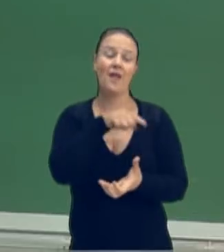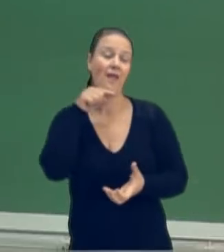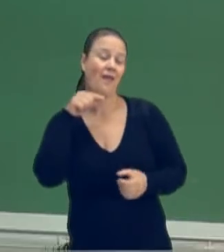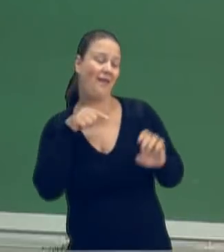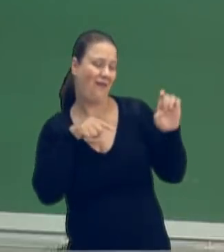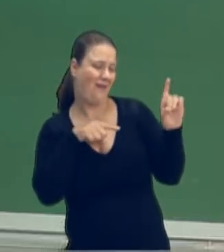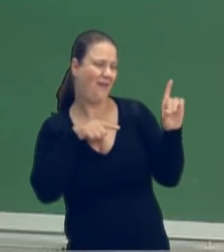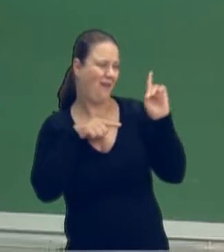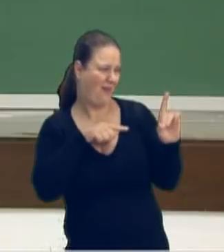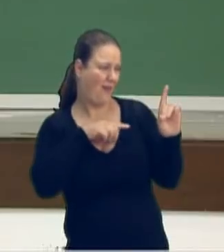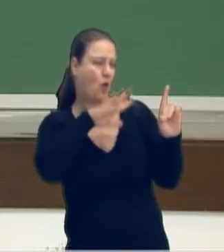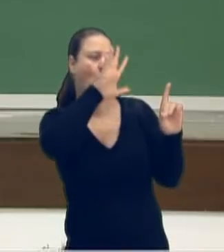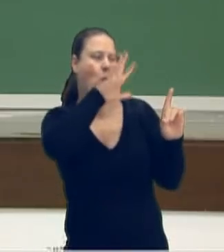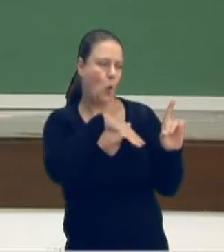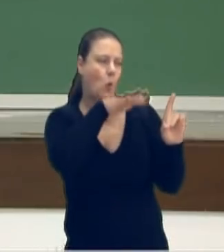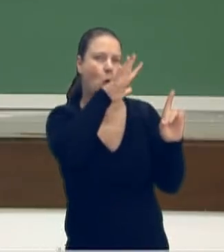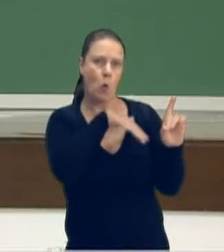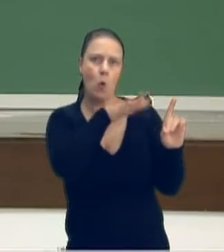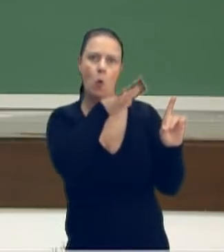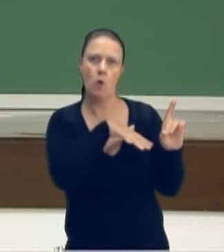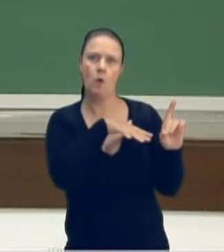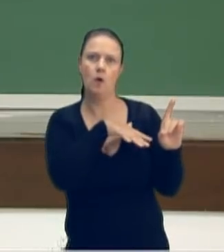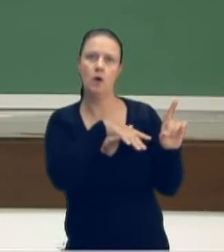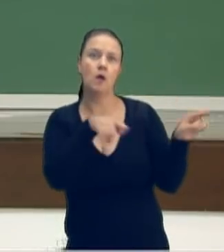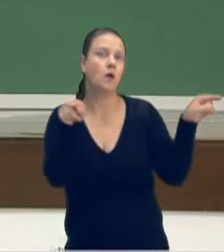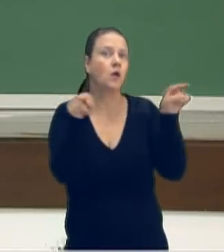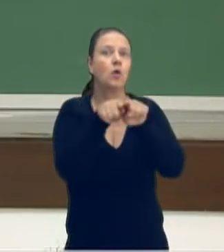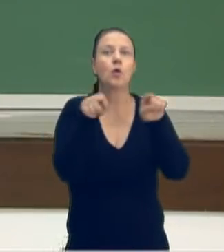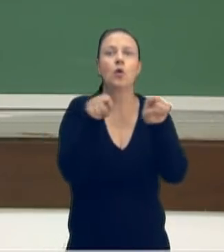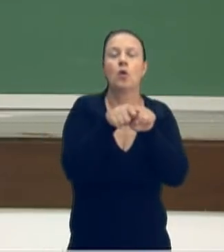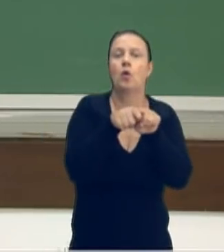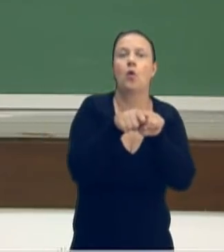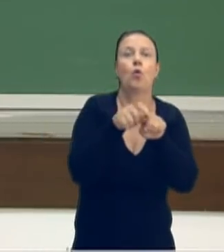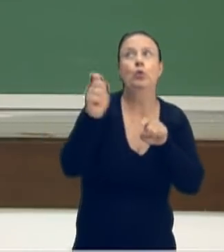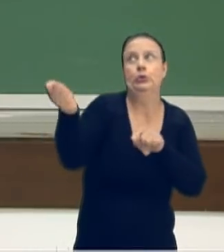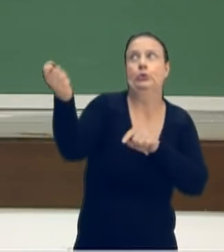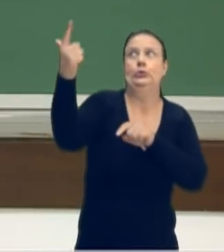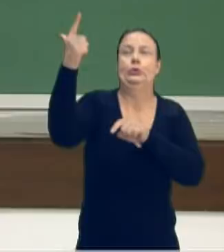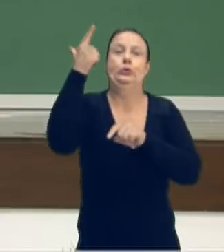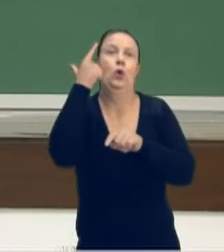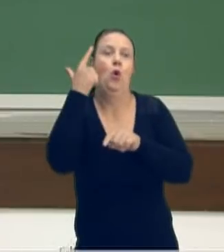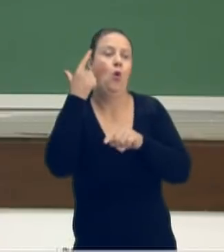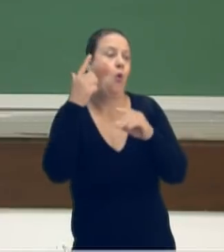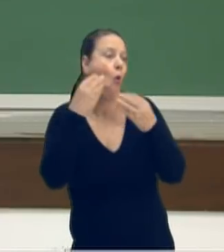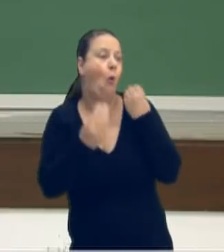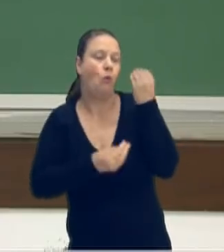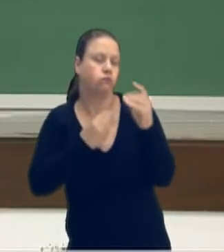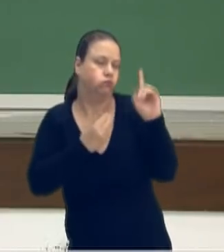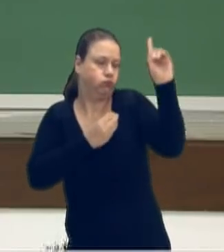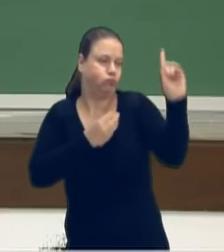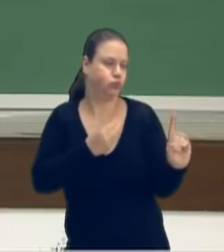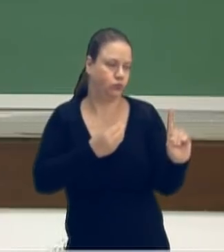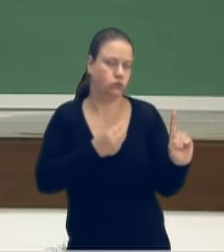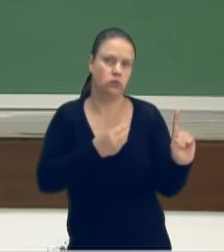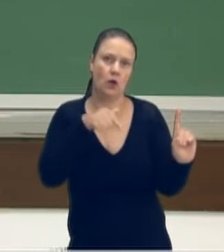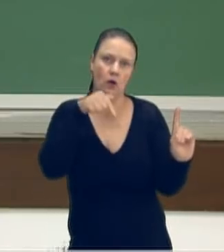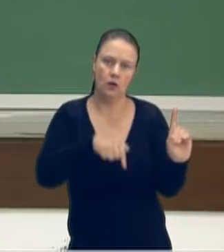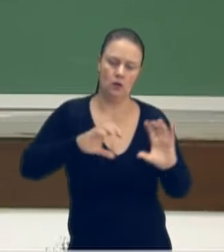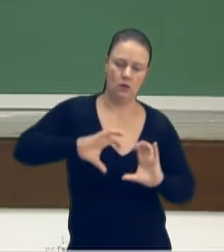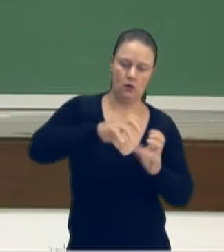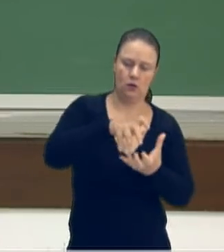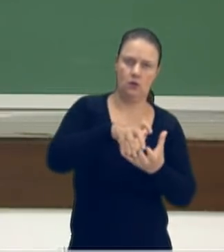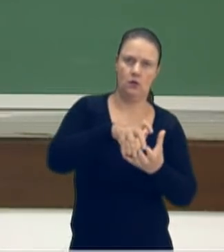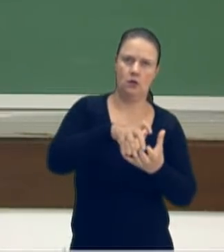Deus, Horus, Sol, encarnado na terra. É uma coisa única, sabe, nas